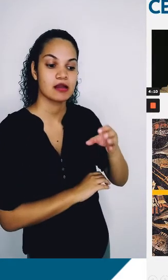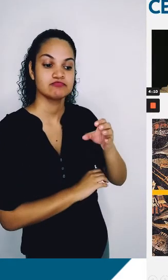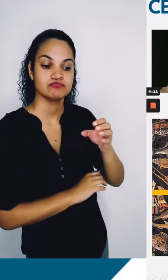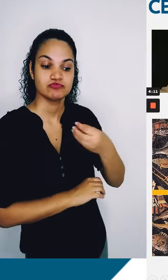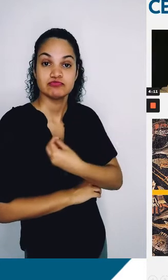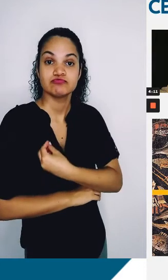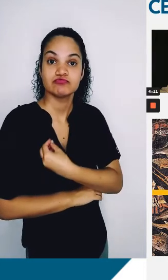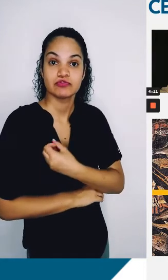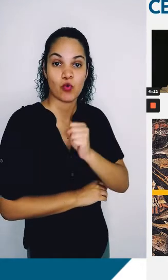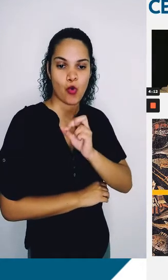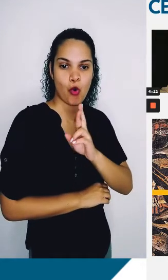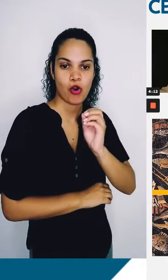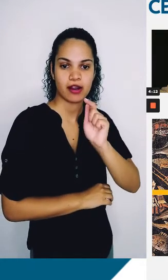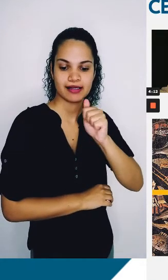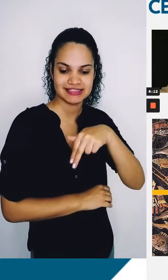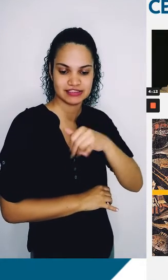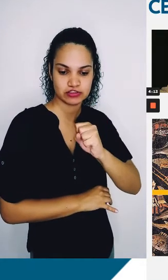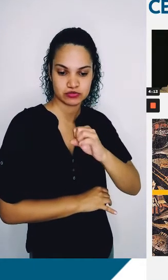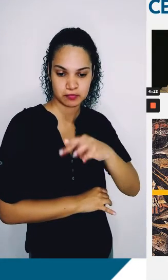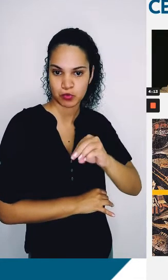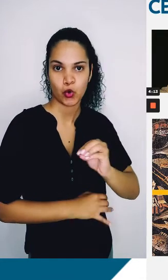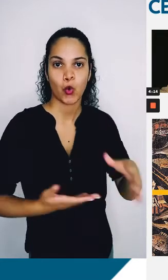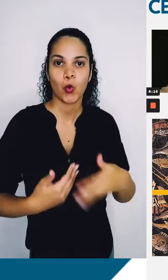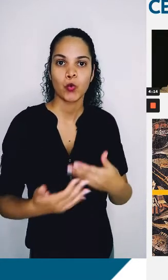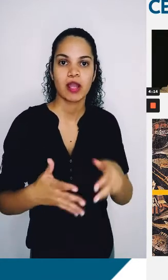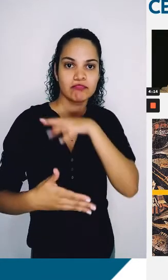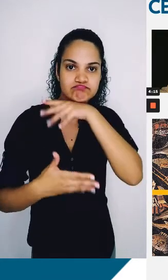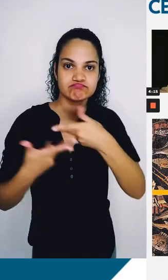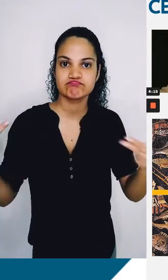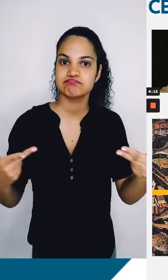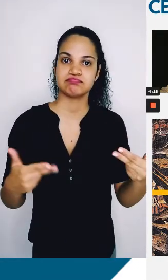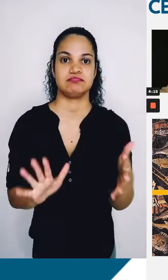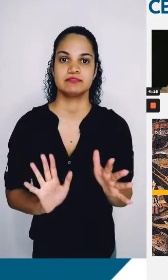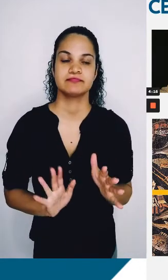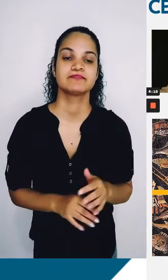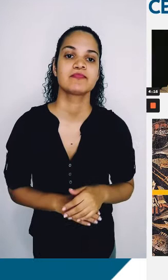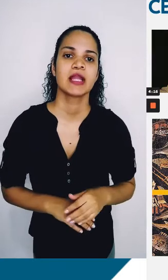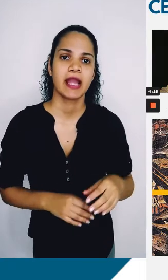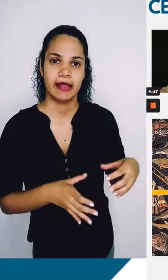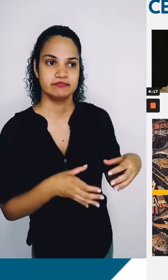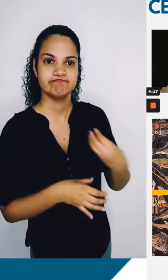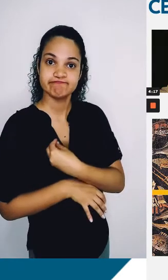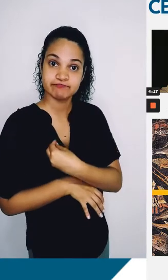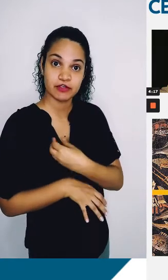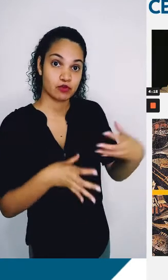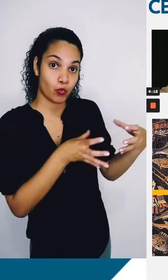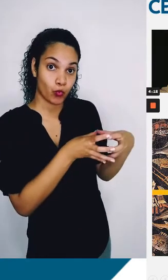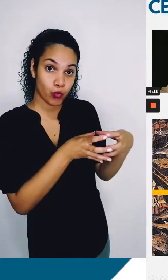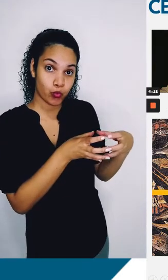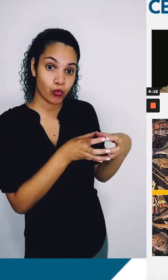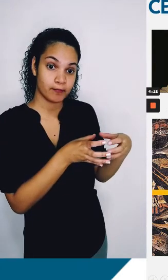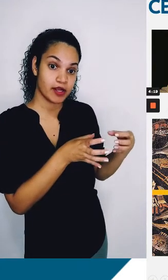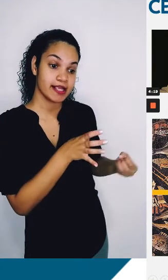organismos. Um organismo, uma determinada espécie, se agrupa ou se convive em